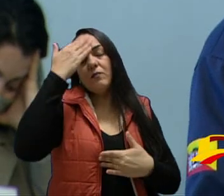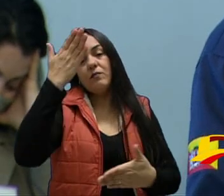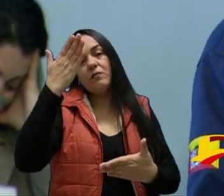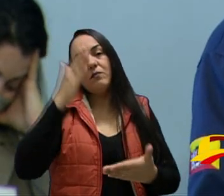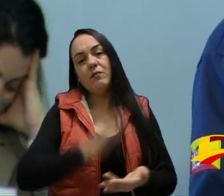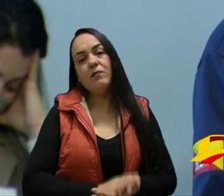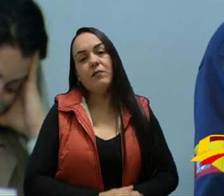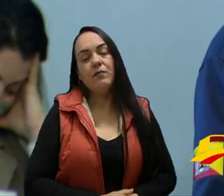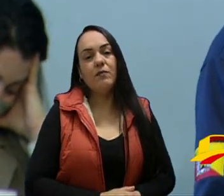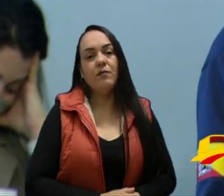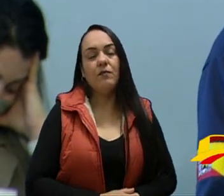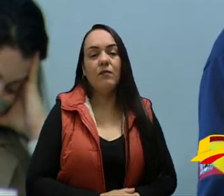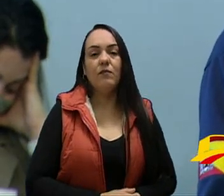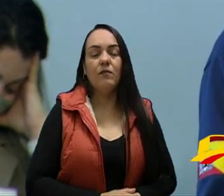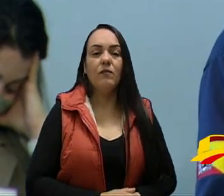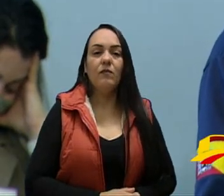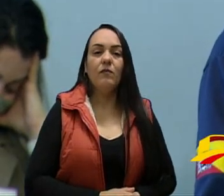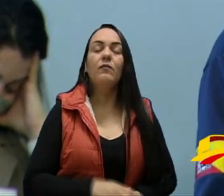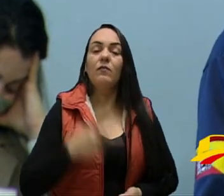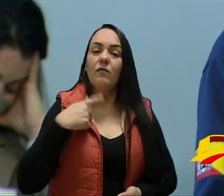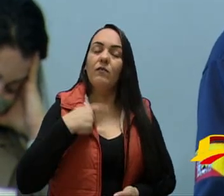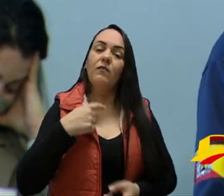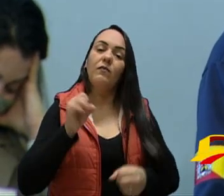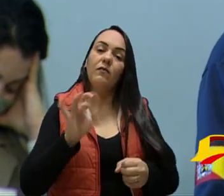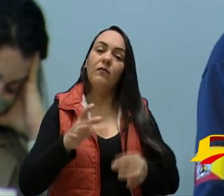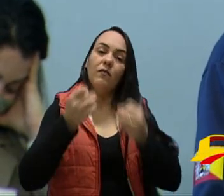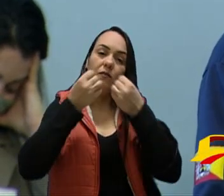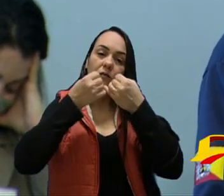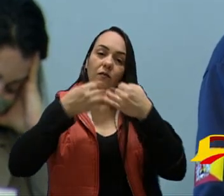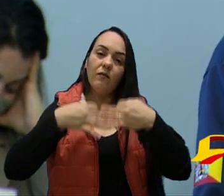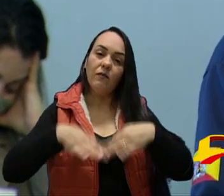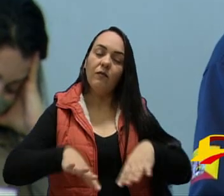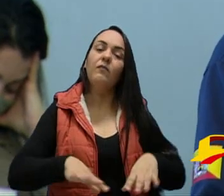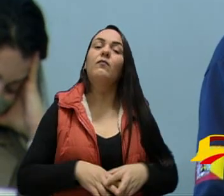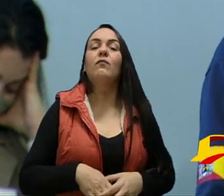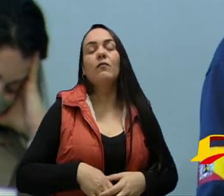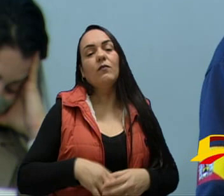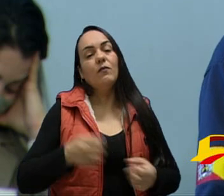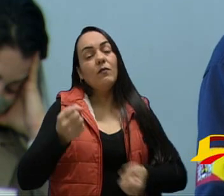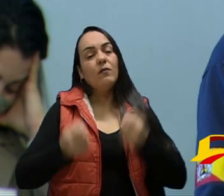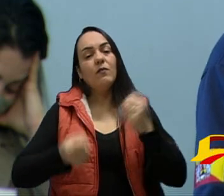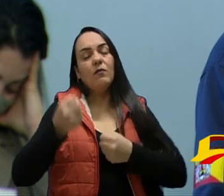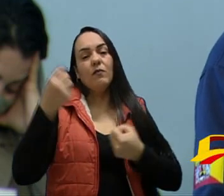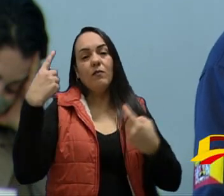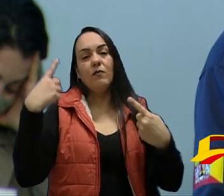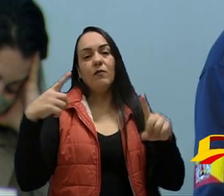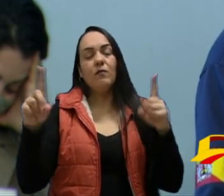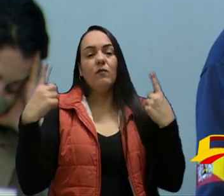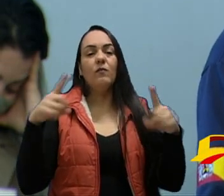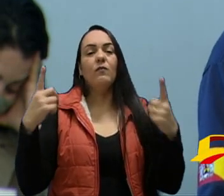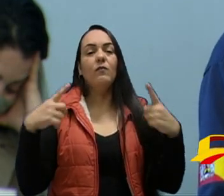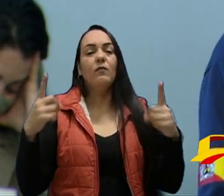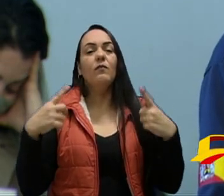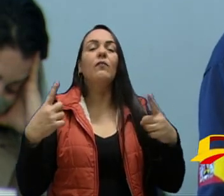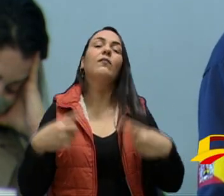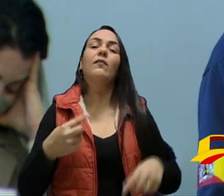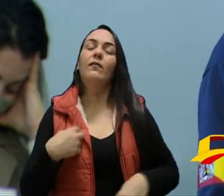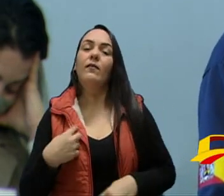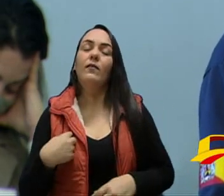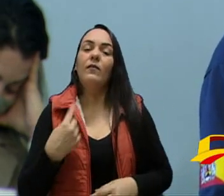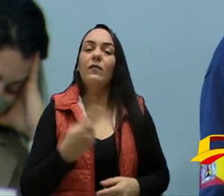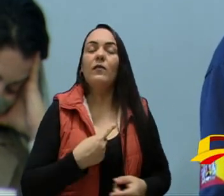vereador você eu queria só explicar a parte das obras da pre med que eu cheguei a comentar